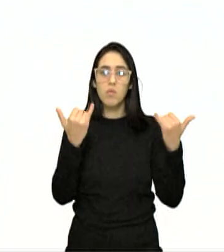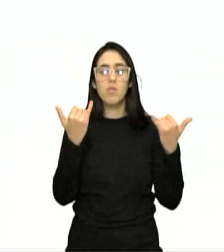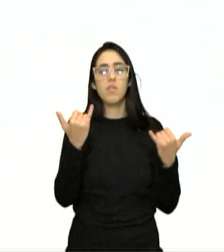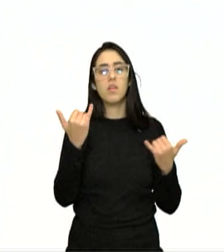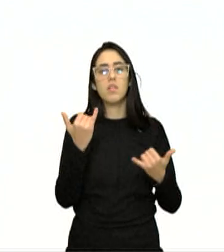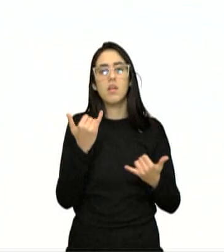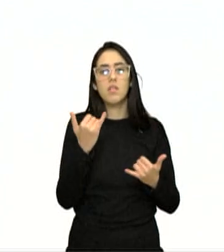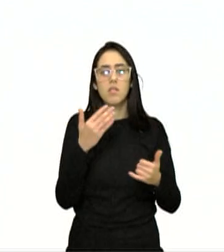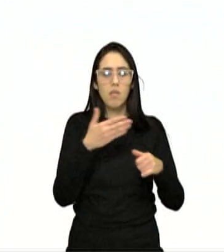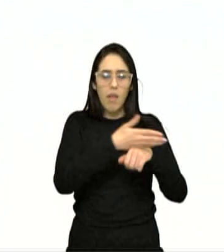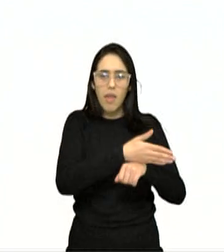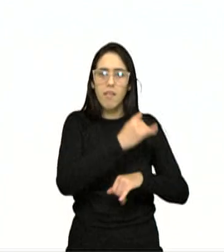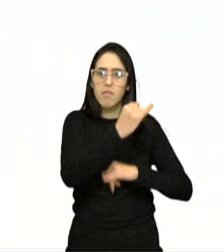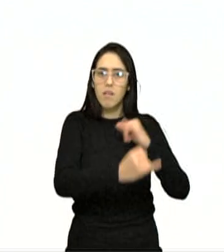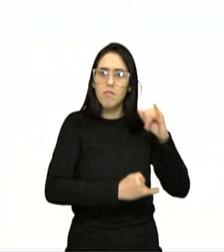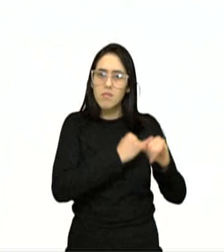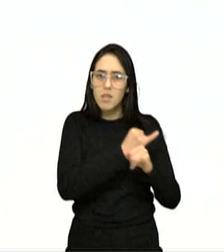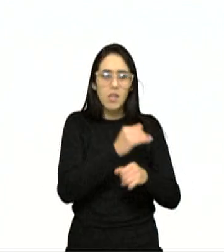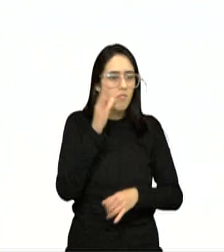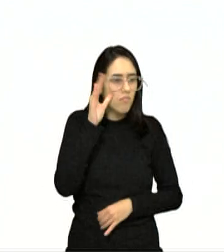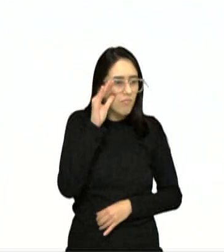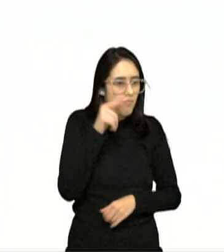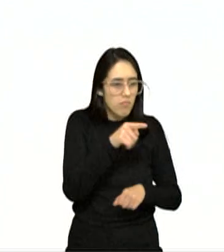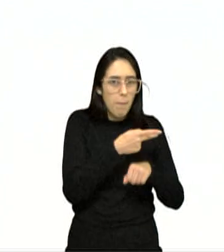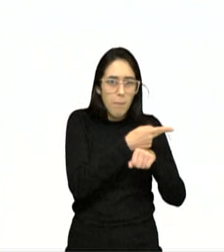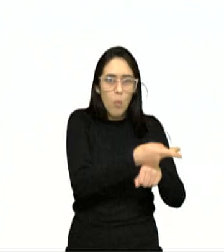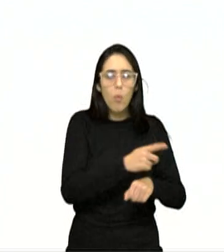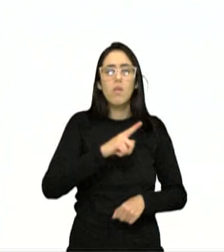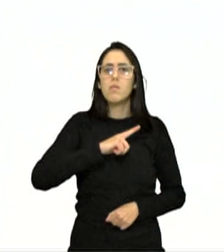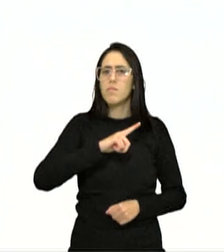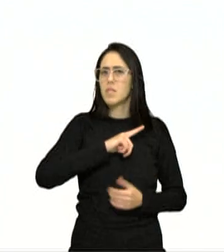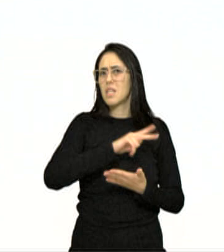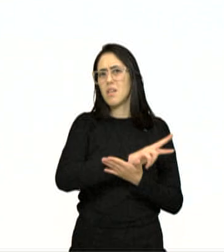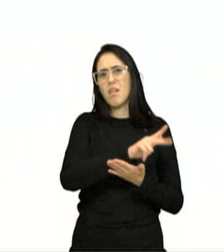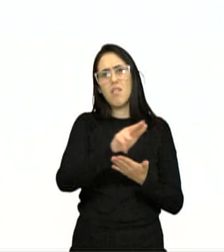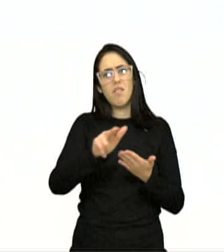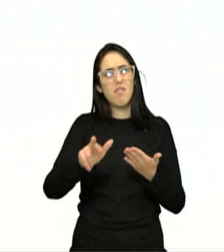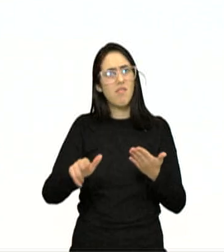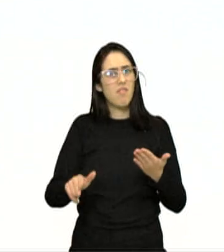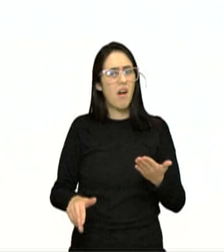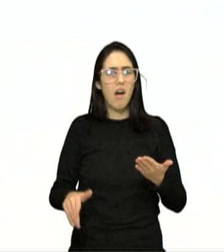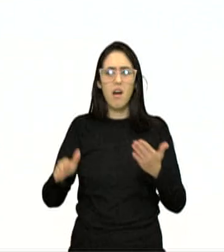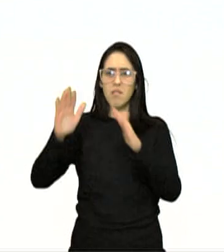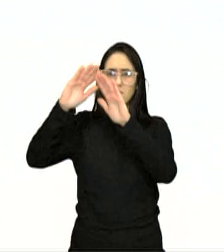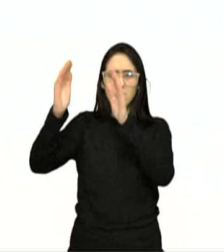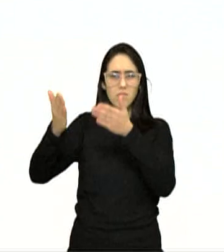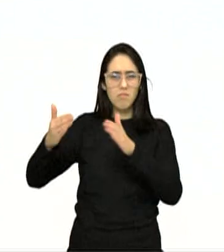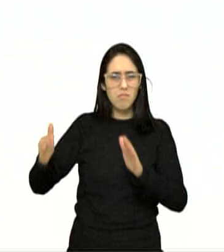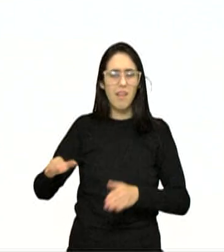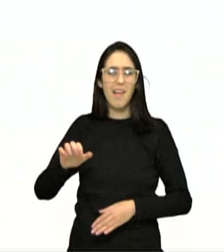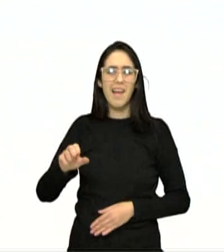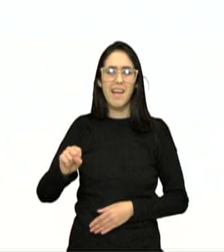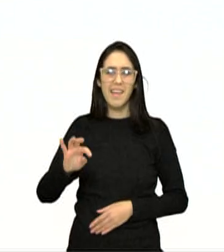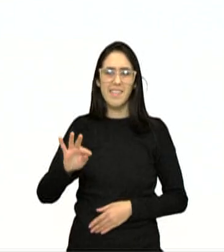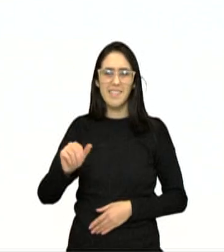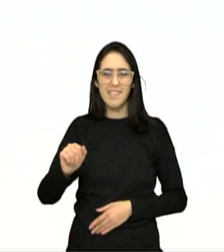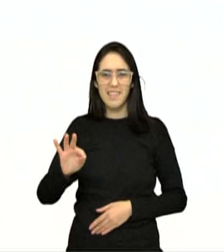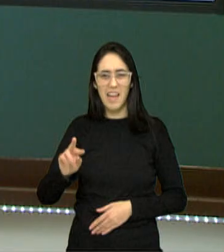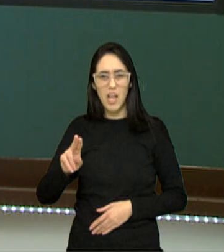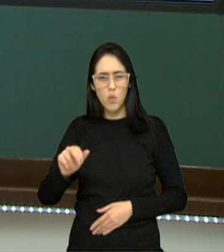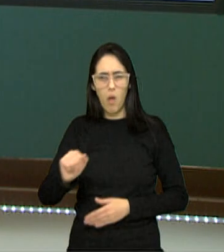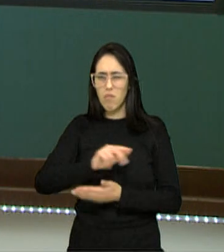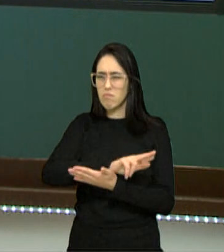algumas páginas na web, vocês vão ver que existem inúmeras esculturas que trabalham